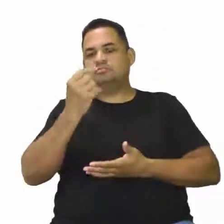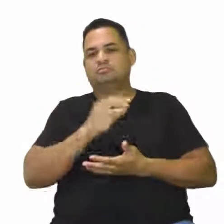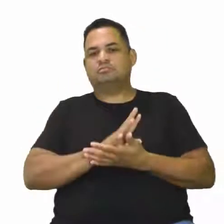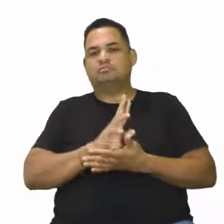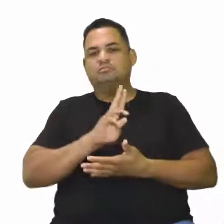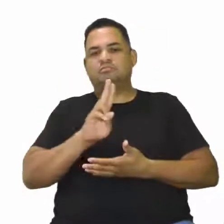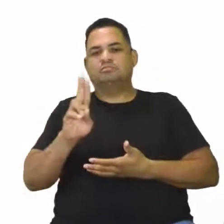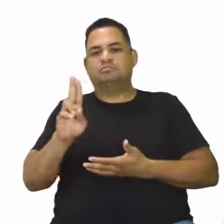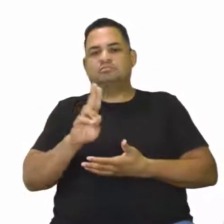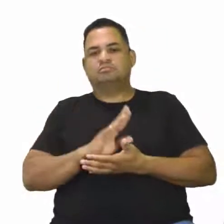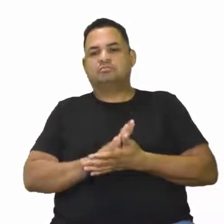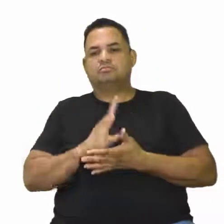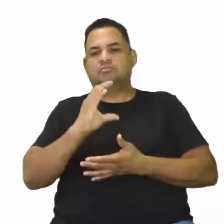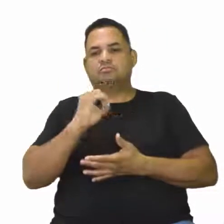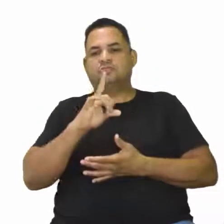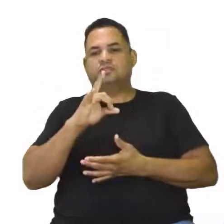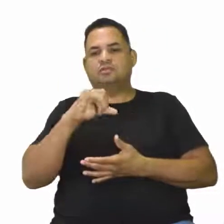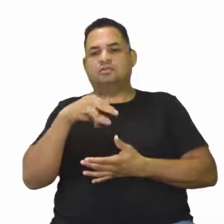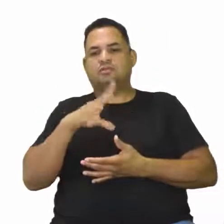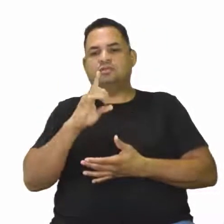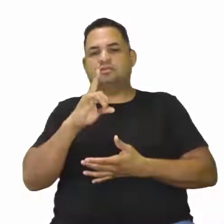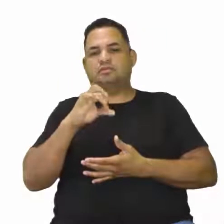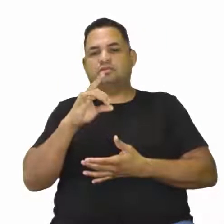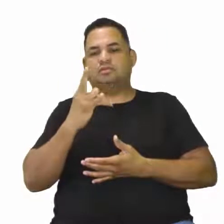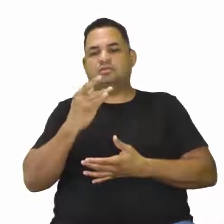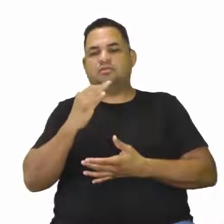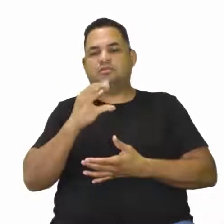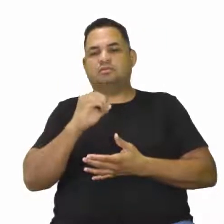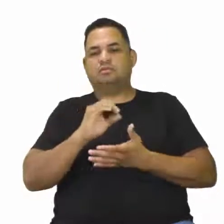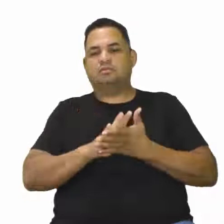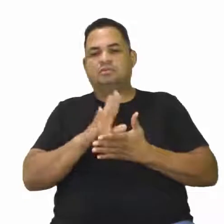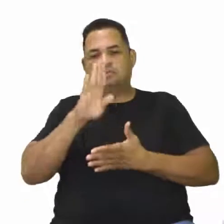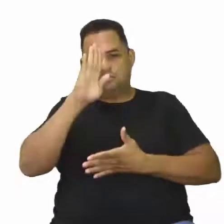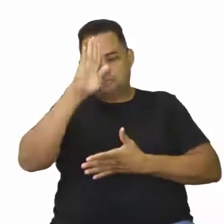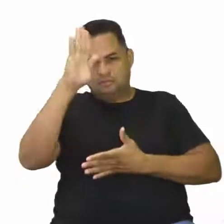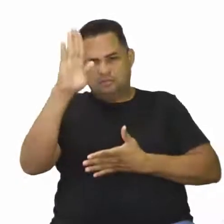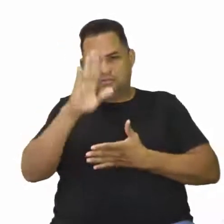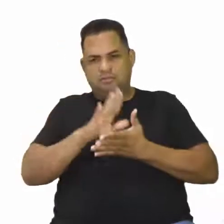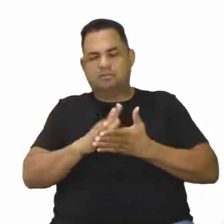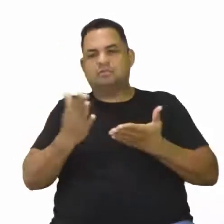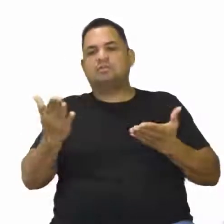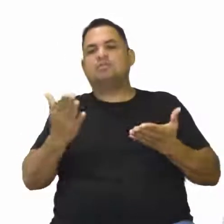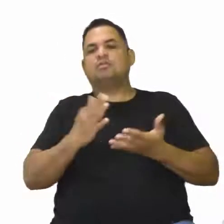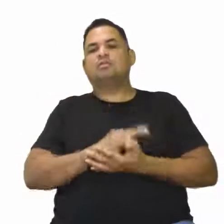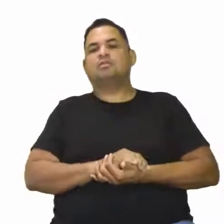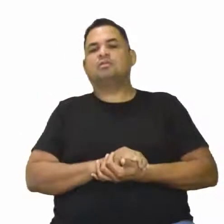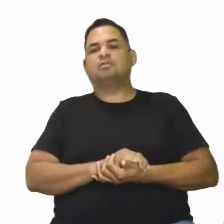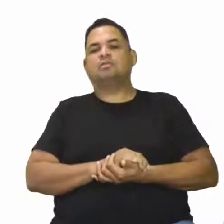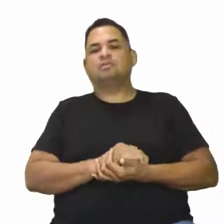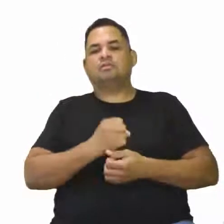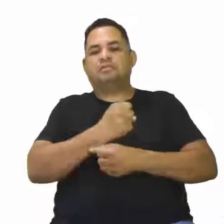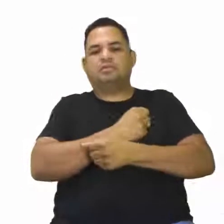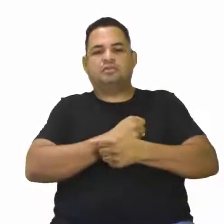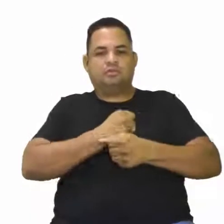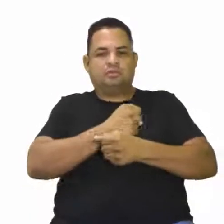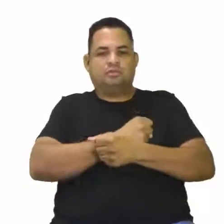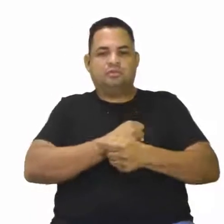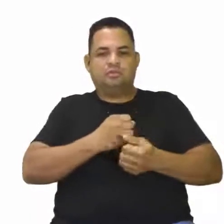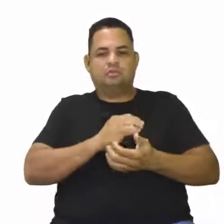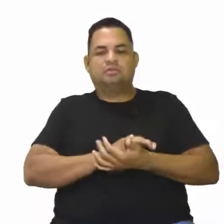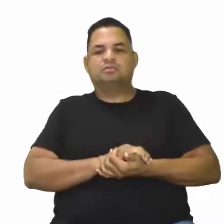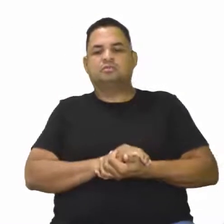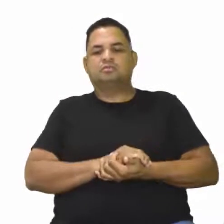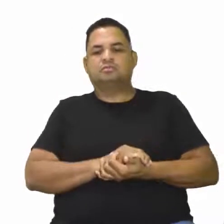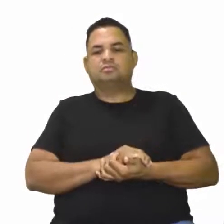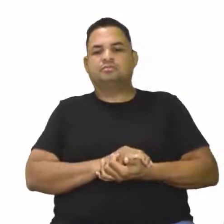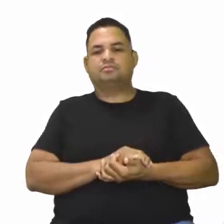chamava colón salvadoreño. E um dos principais ingredientes, aí a gente fala de comida. Olha aí.